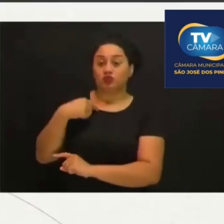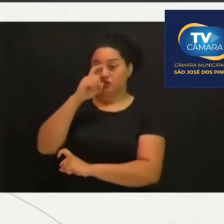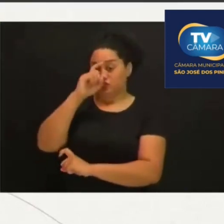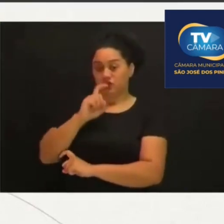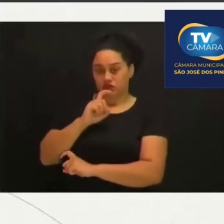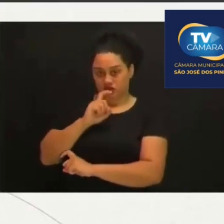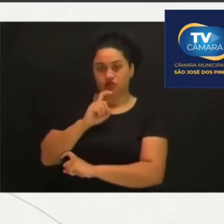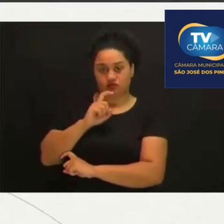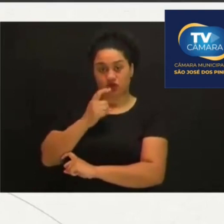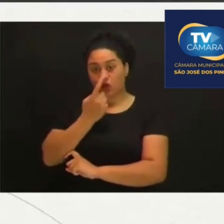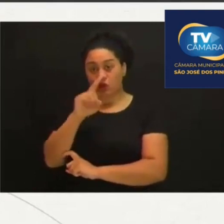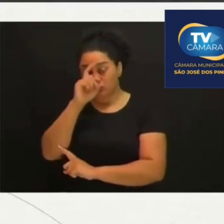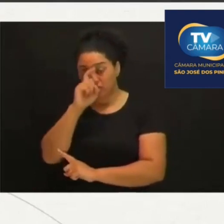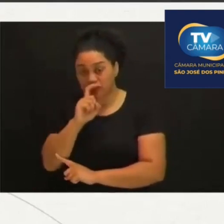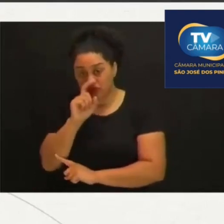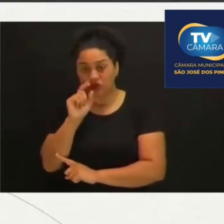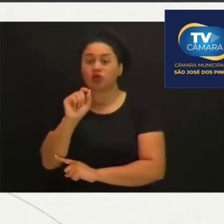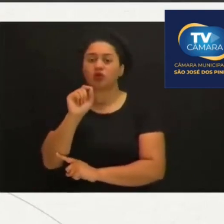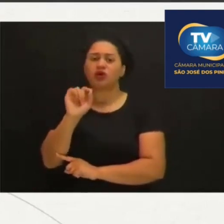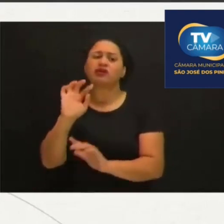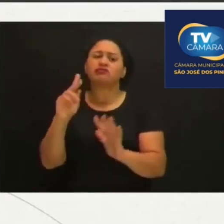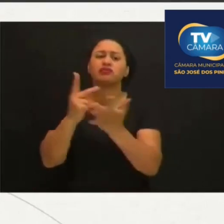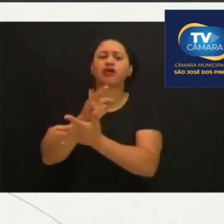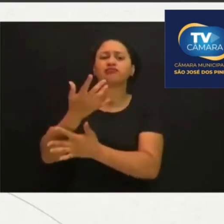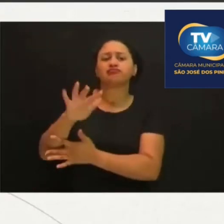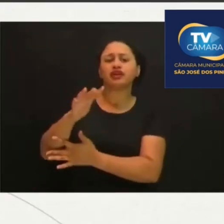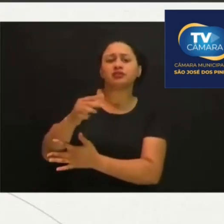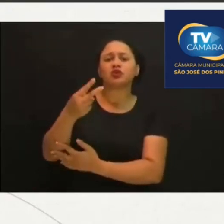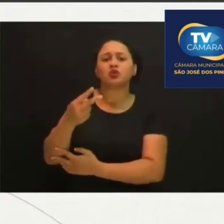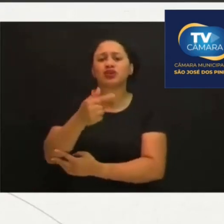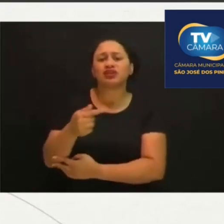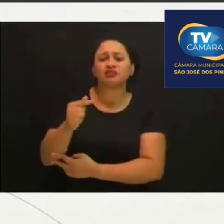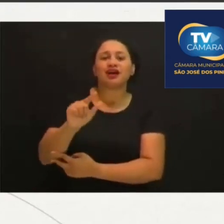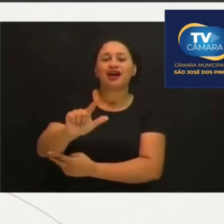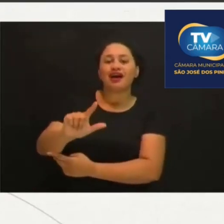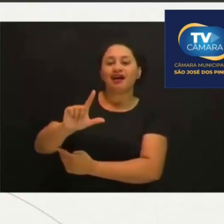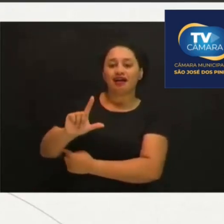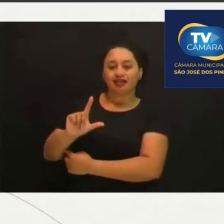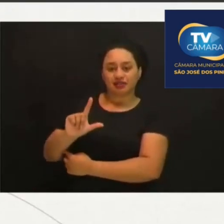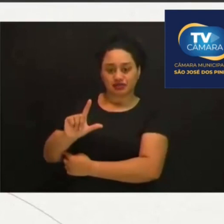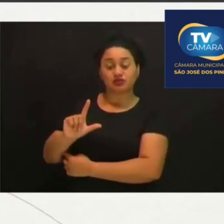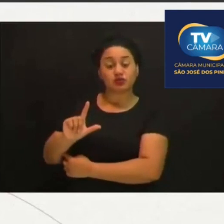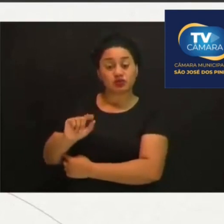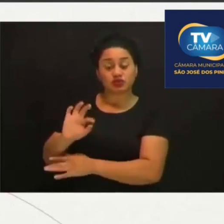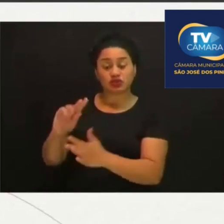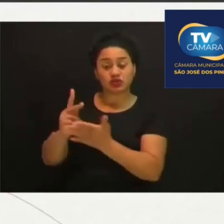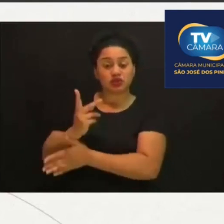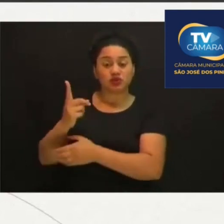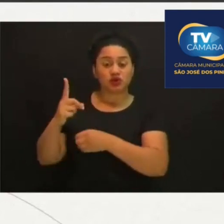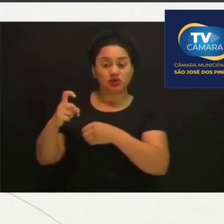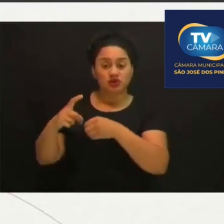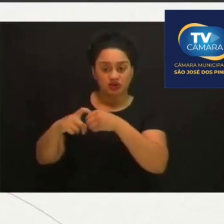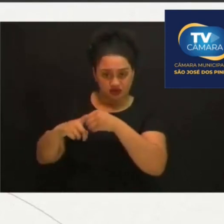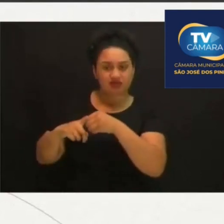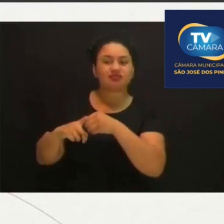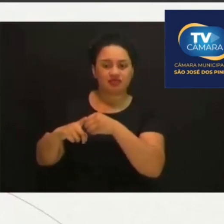né? A última menstruação é algo que se dá mais ou menos ao redor de 2 semanas antes da fecundação, da ovulação,